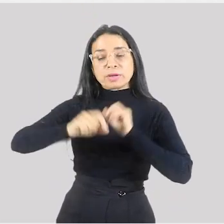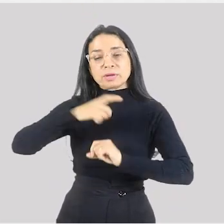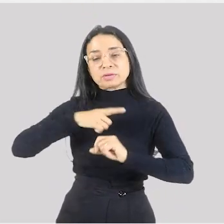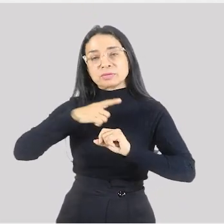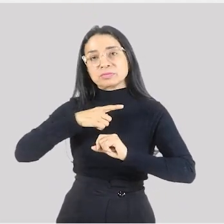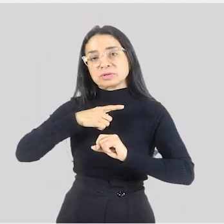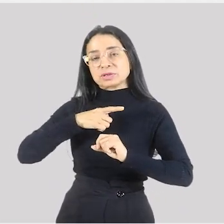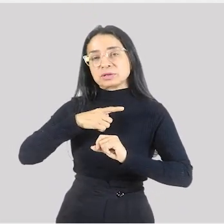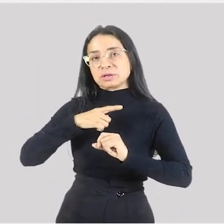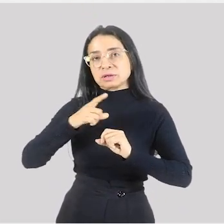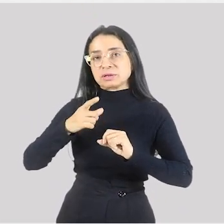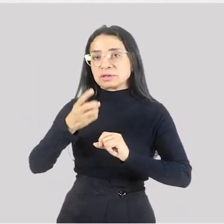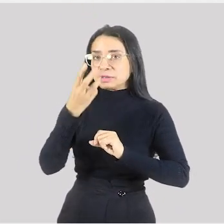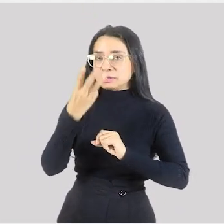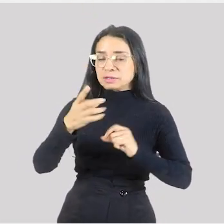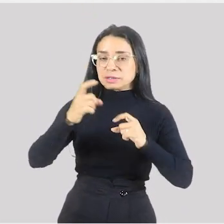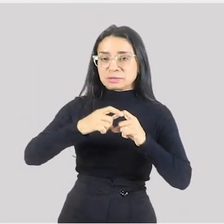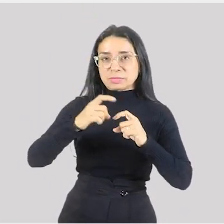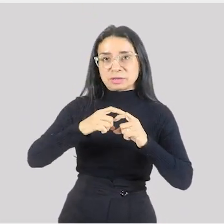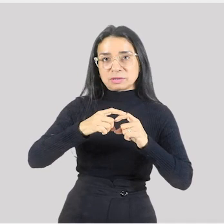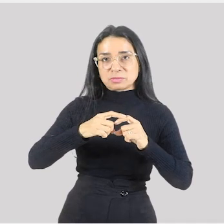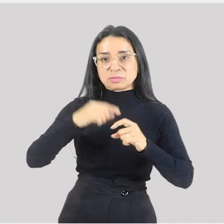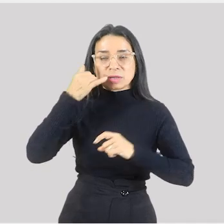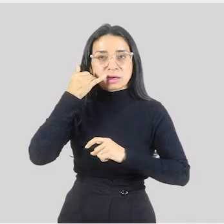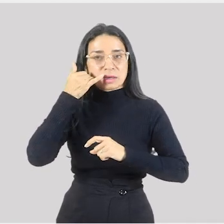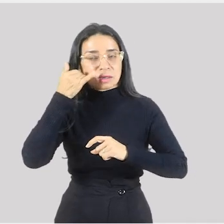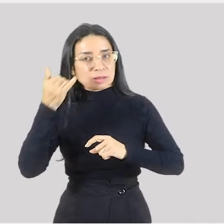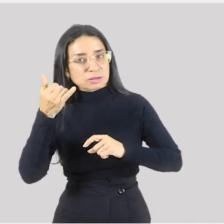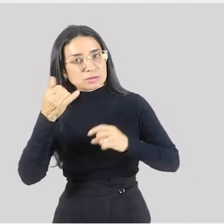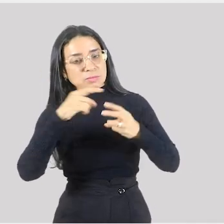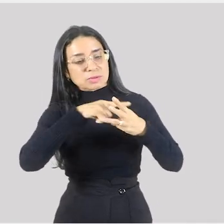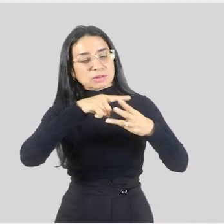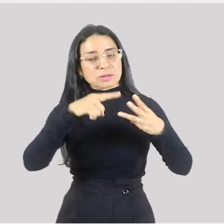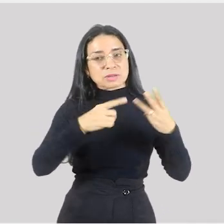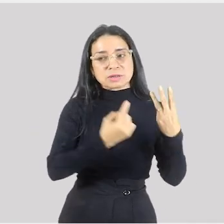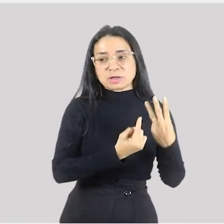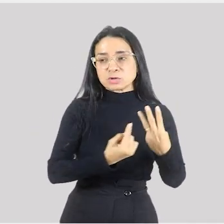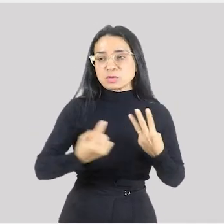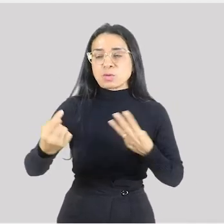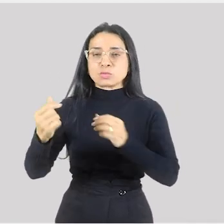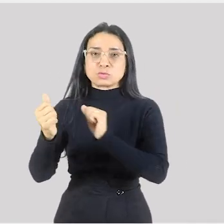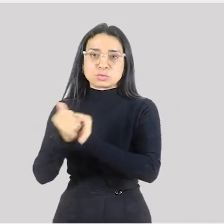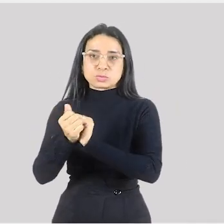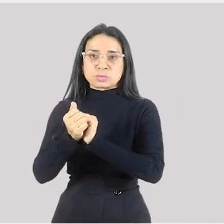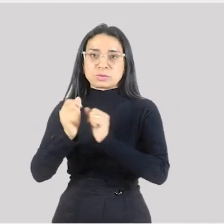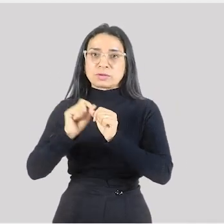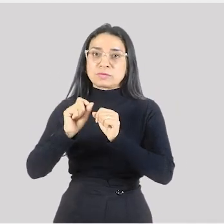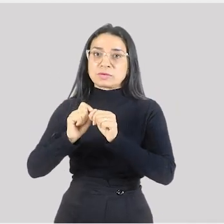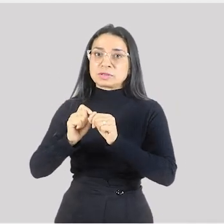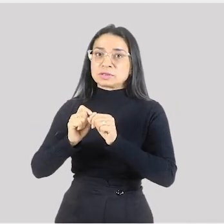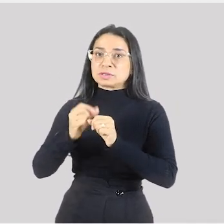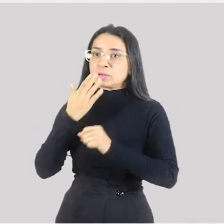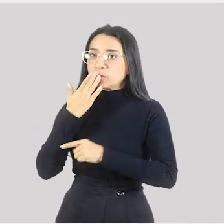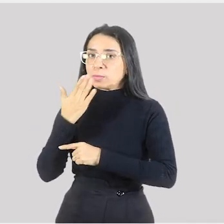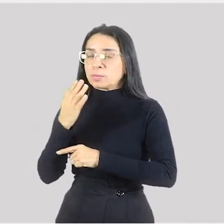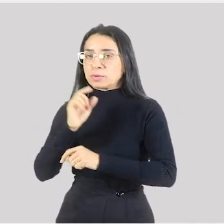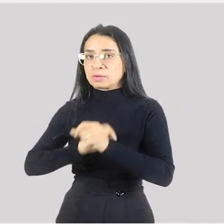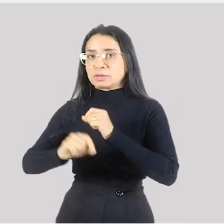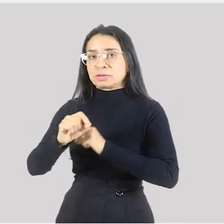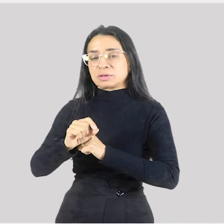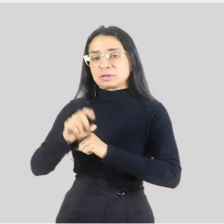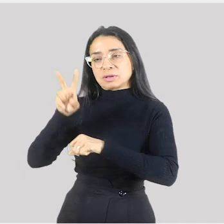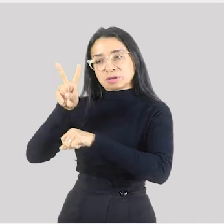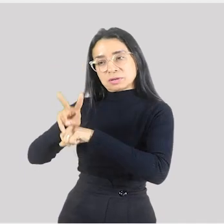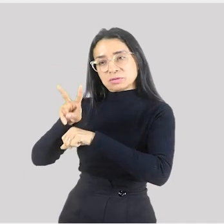3 paramédicos saem juntos para fazer o atendimento. A quantidade de